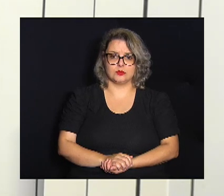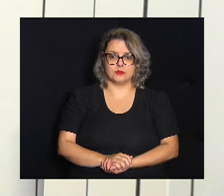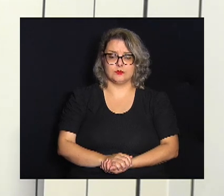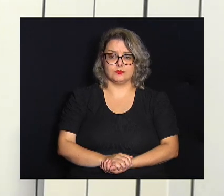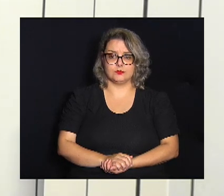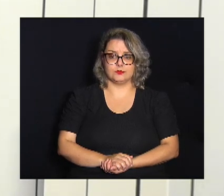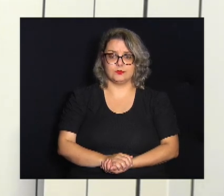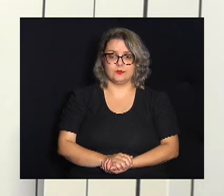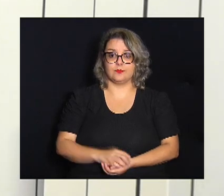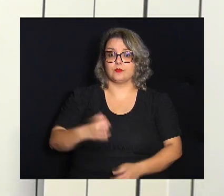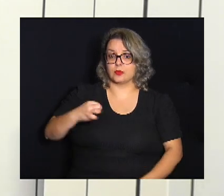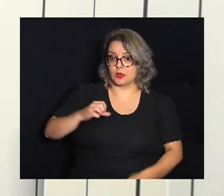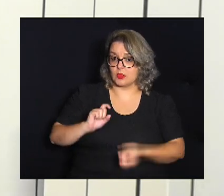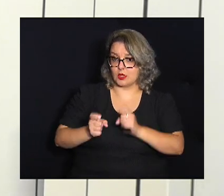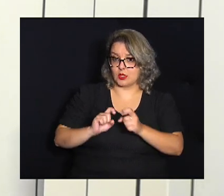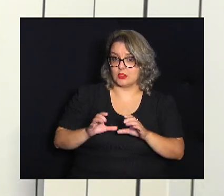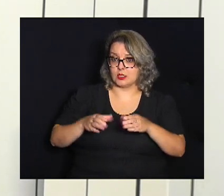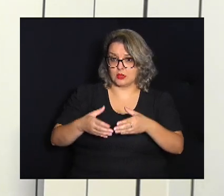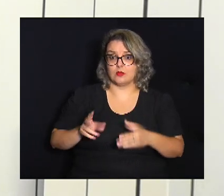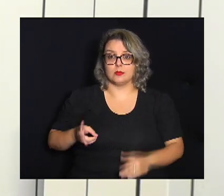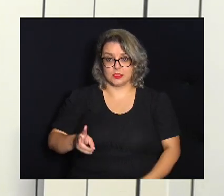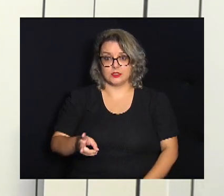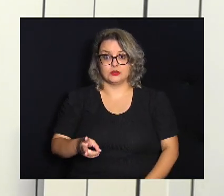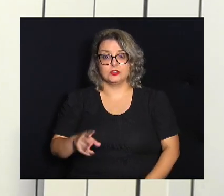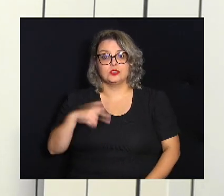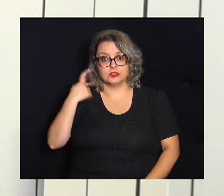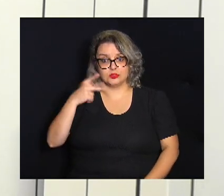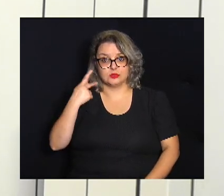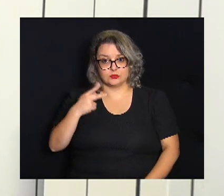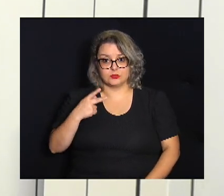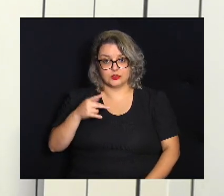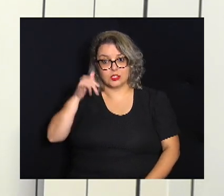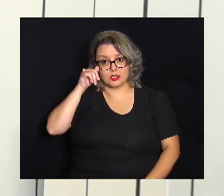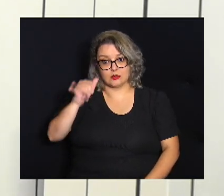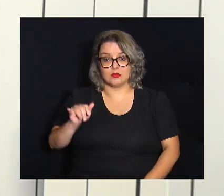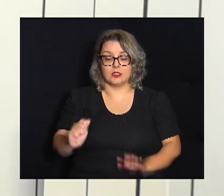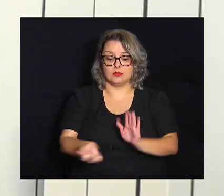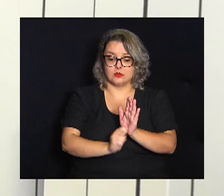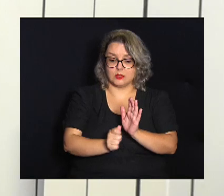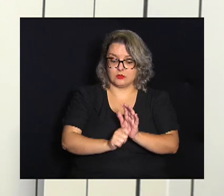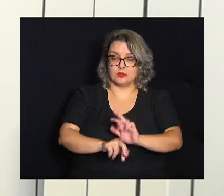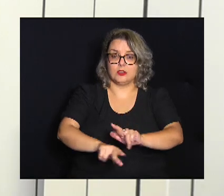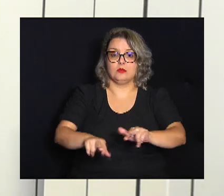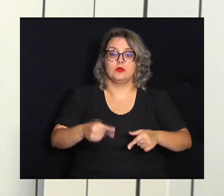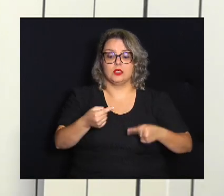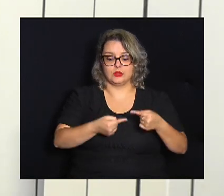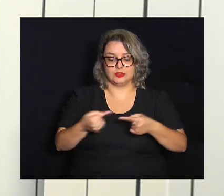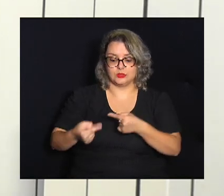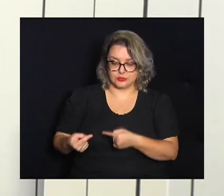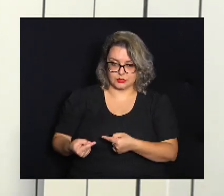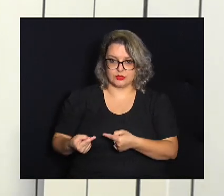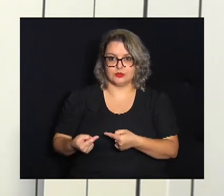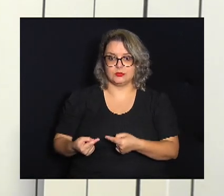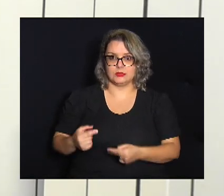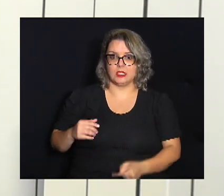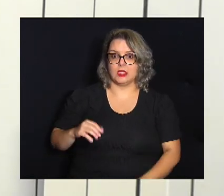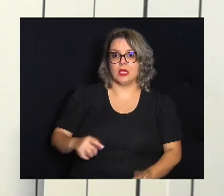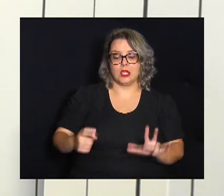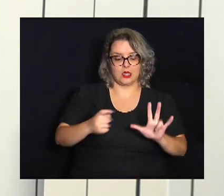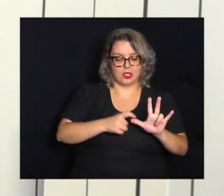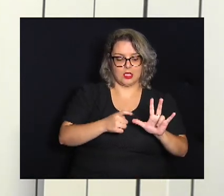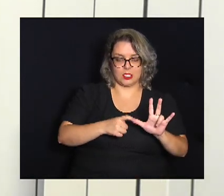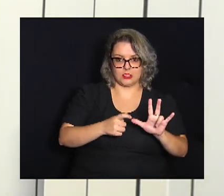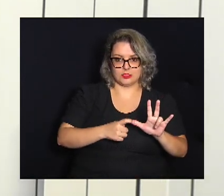A 9ª reunião da Comissão Permanente de Políticas de Prevenção às Drogas debateu sobre a cannabis